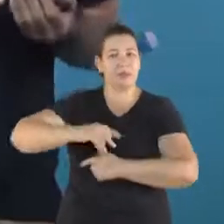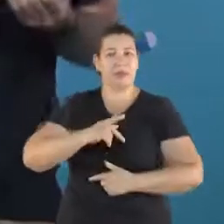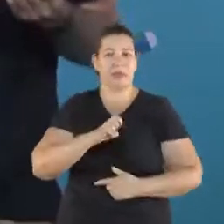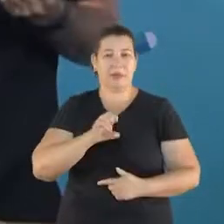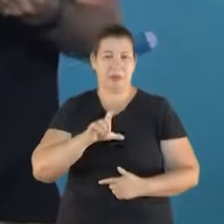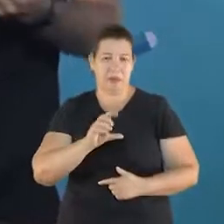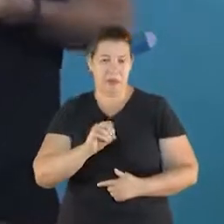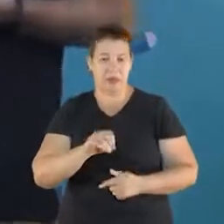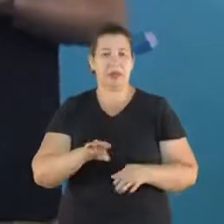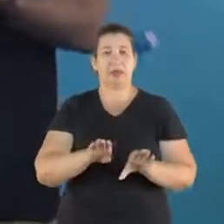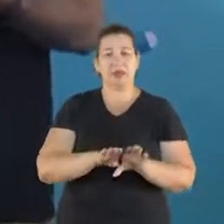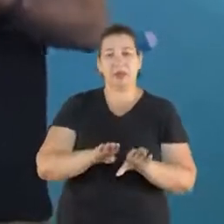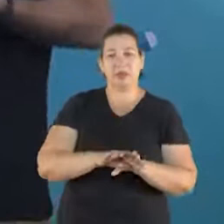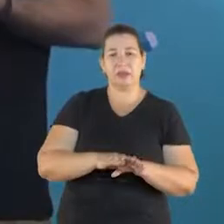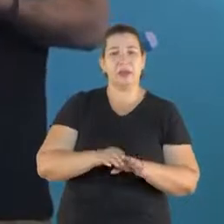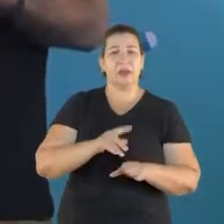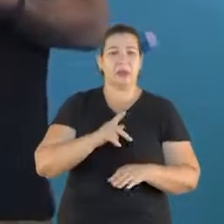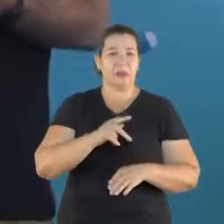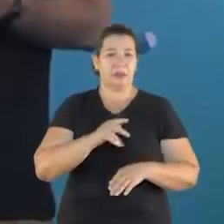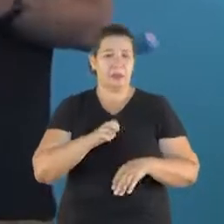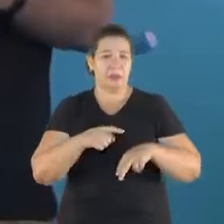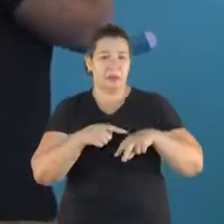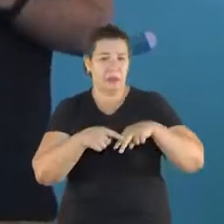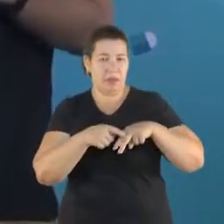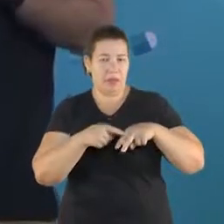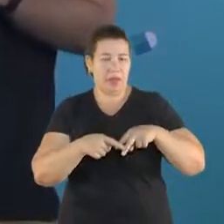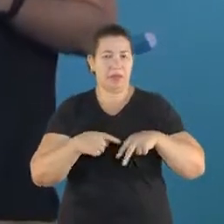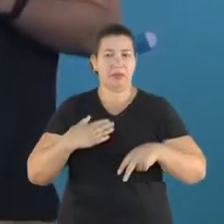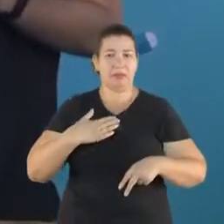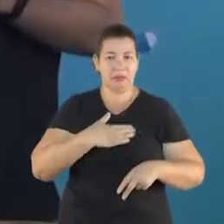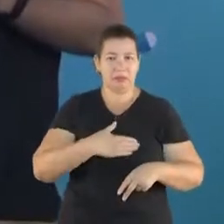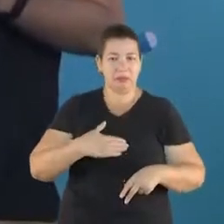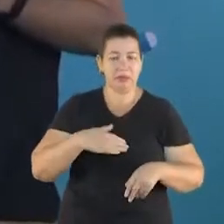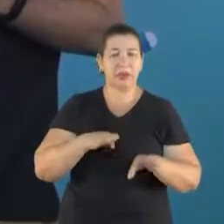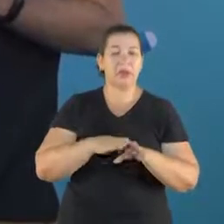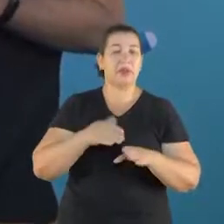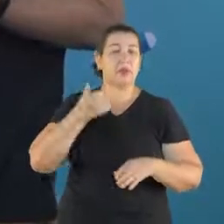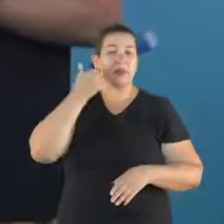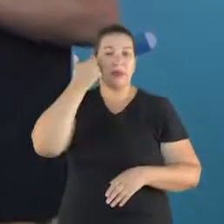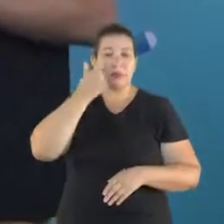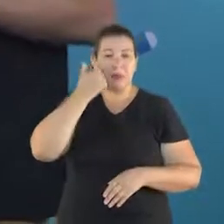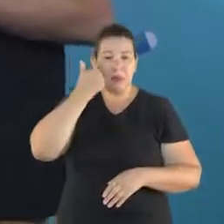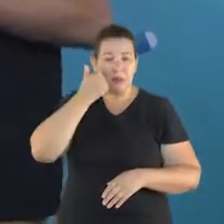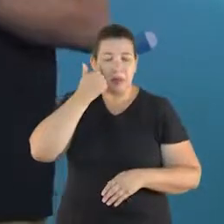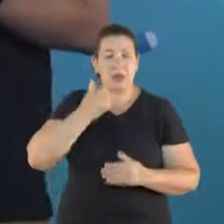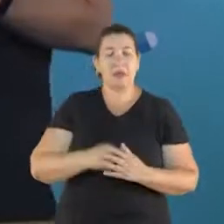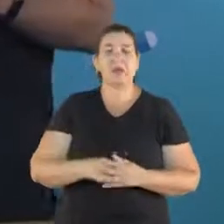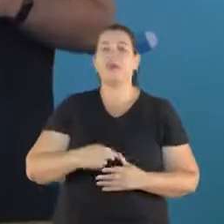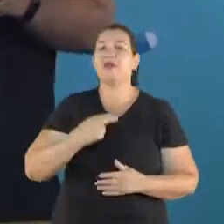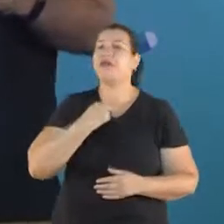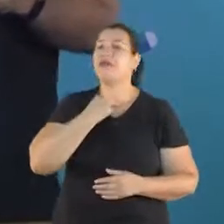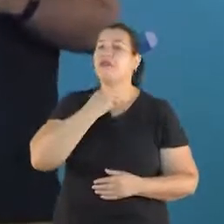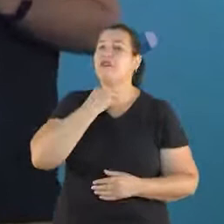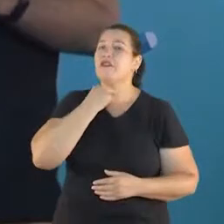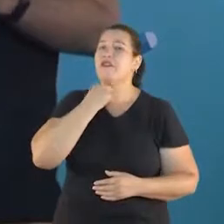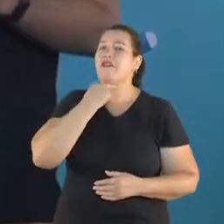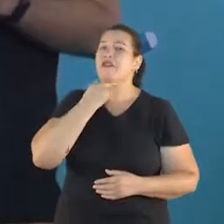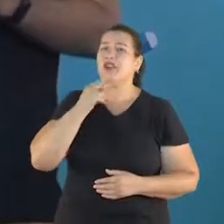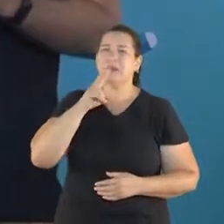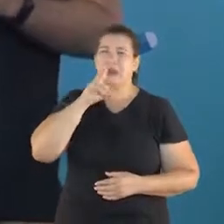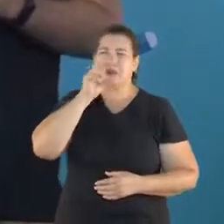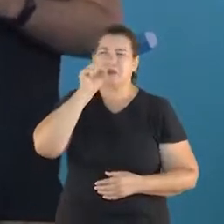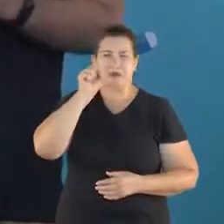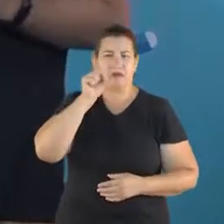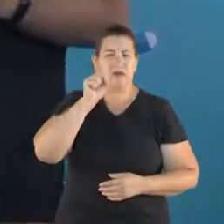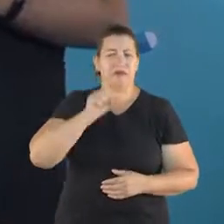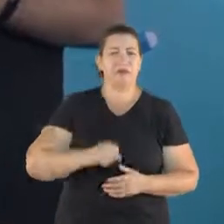região pubiana, também nas pernas e no peito, e o surgimento da barba, a mudança no timbre de voz, que ela vai acabar se tornando um pouco